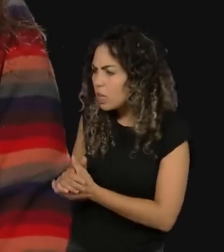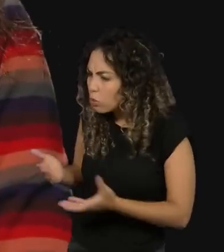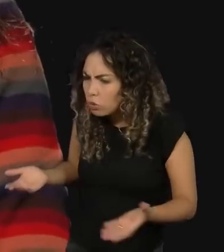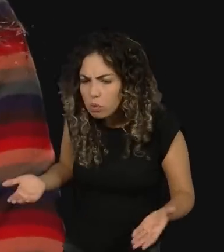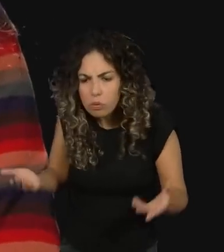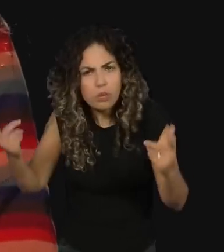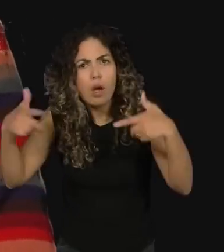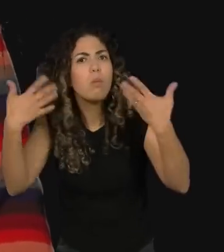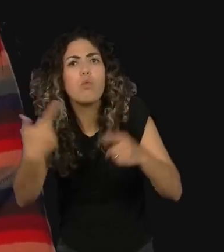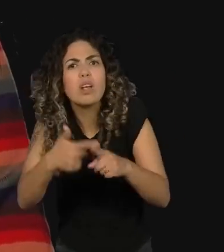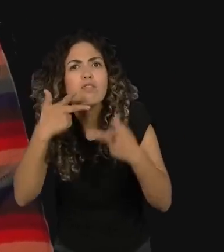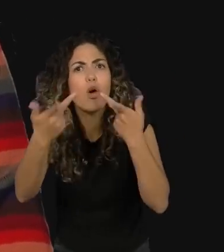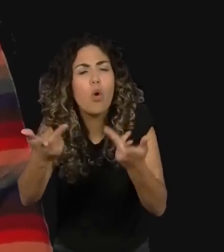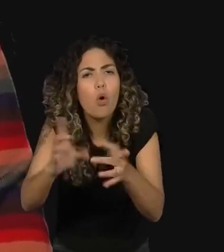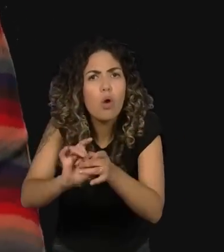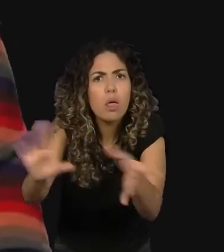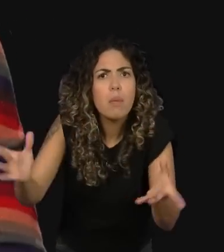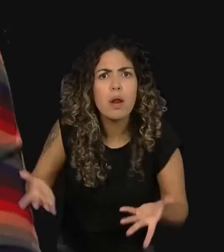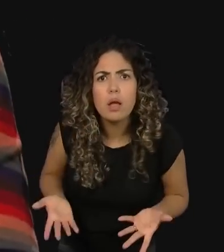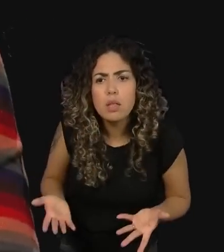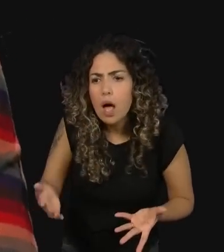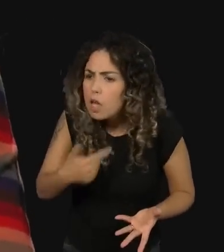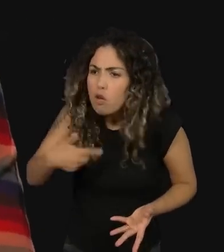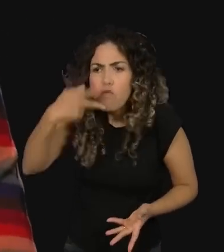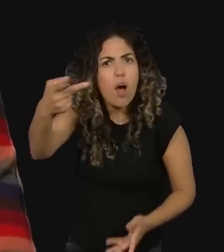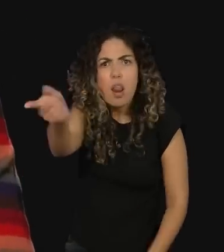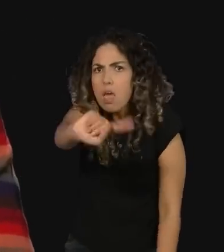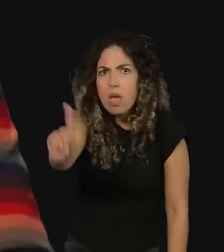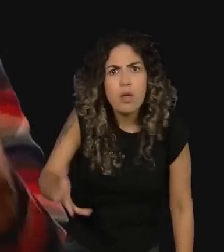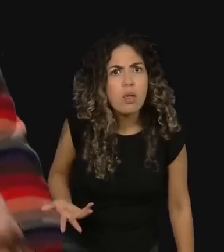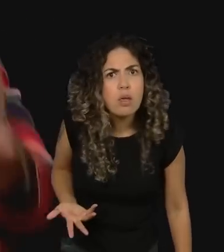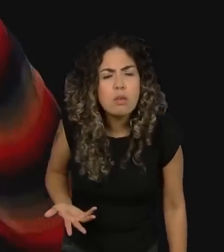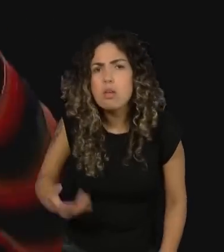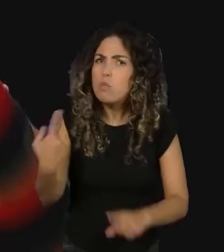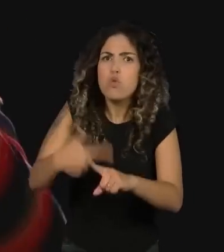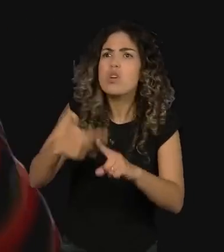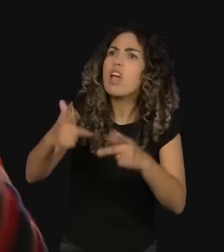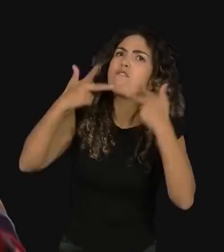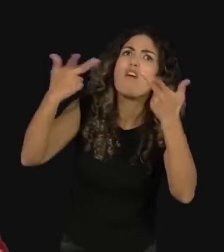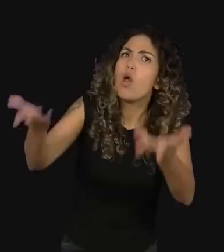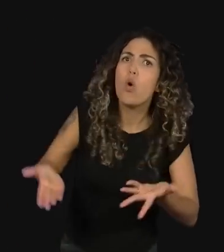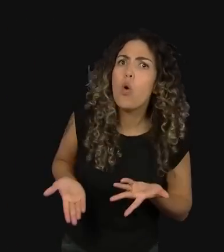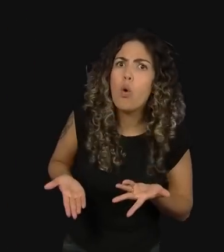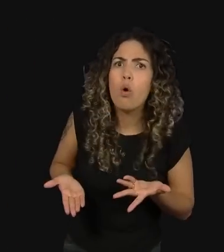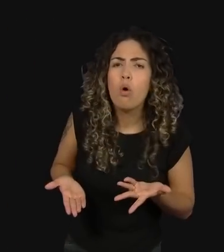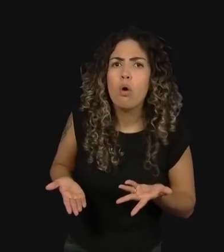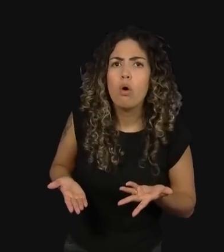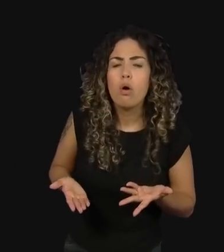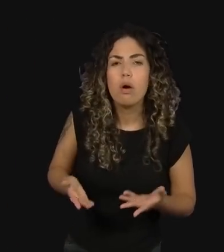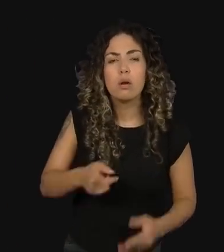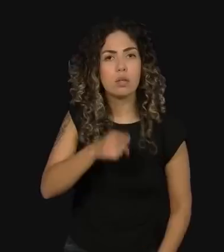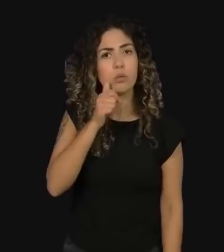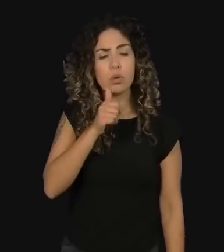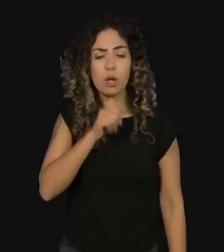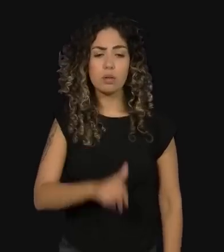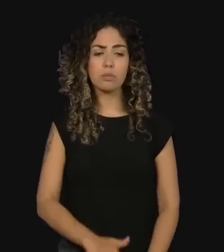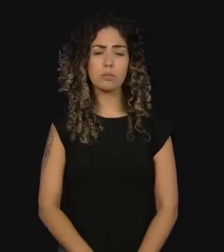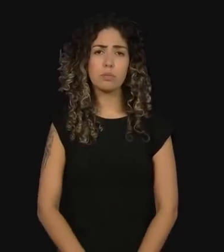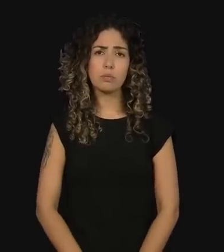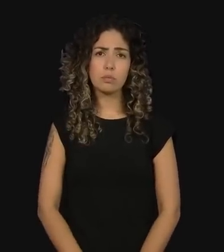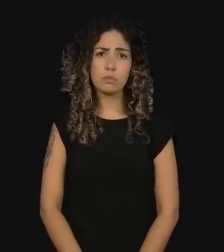que você disse isso à pobre mulher? Não foi isso que eu mandei você dizer. Por que você disse isso à pobre mulher? E a esposa